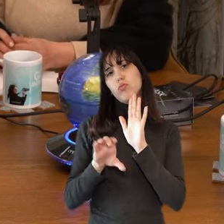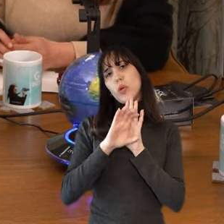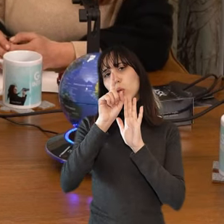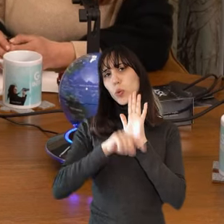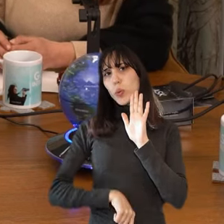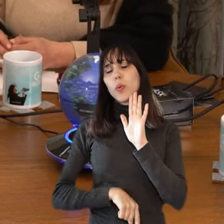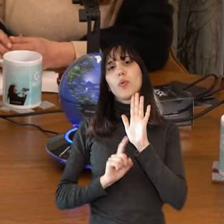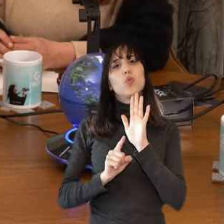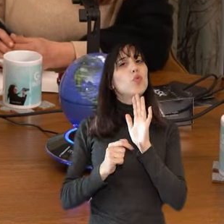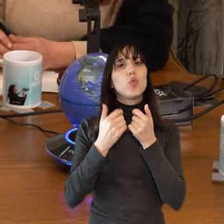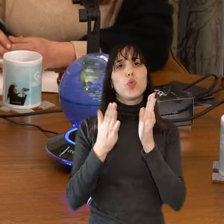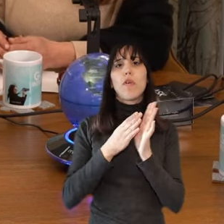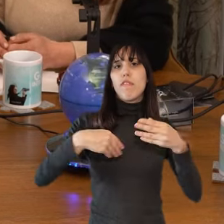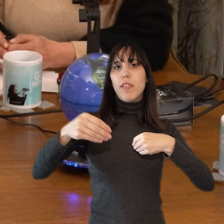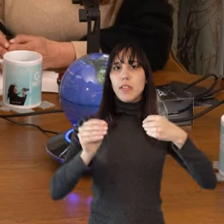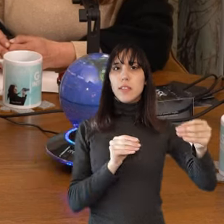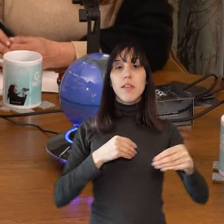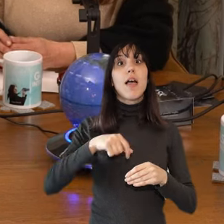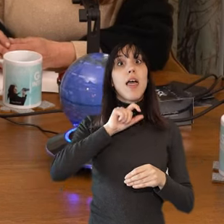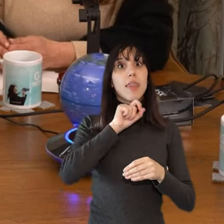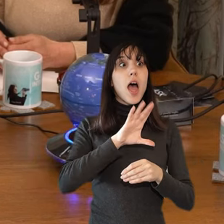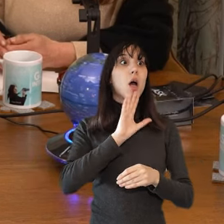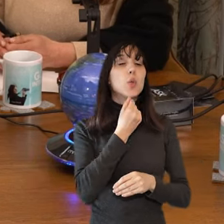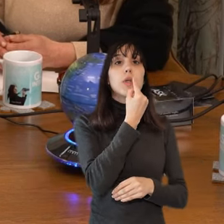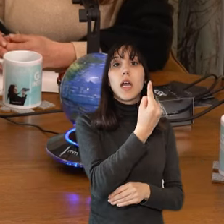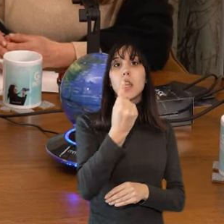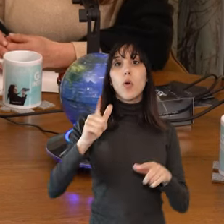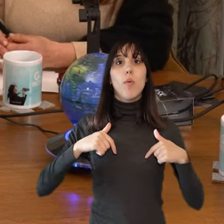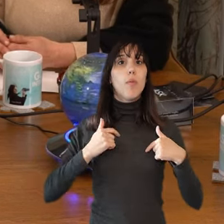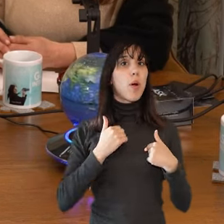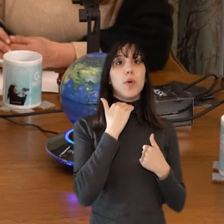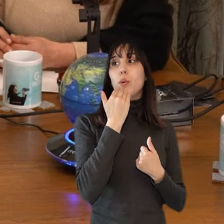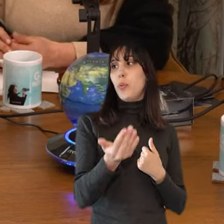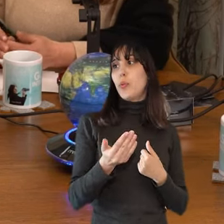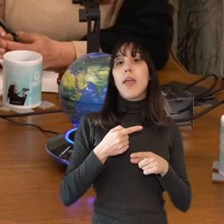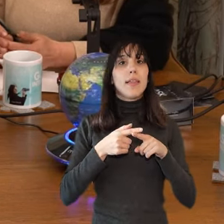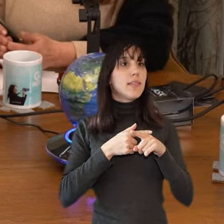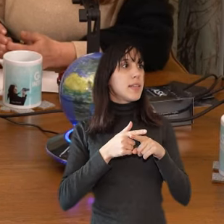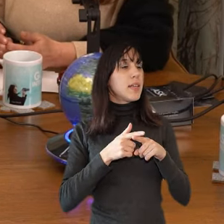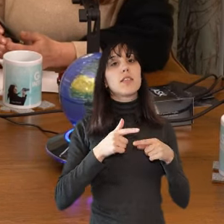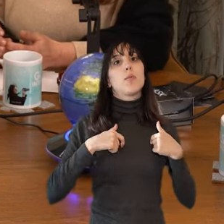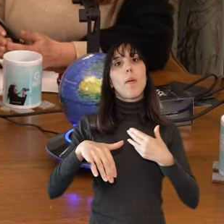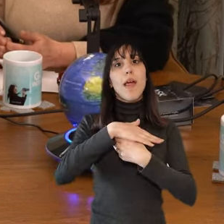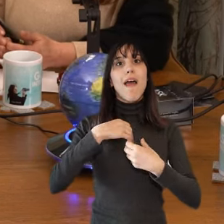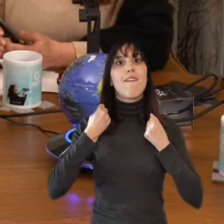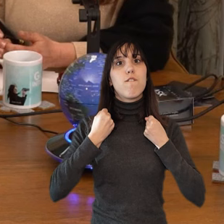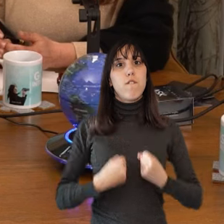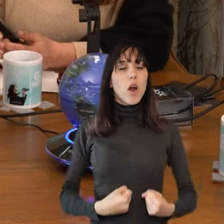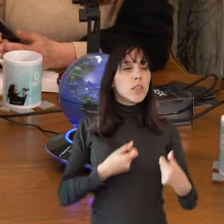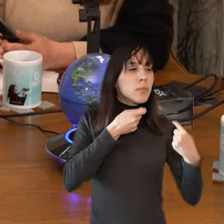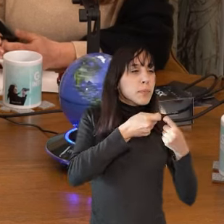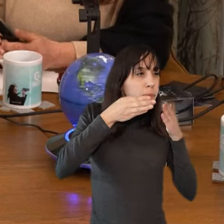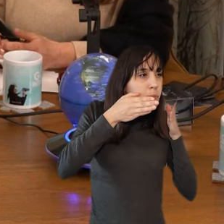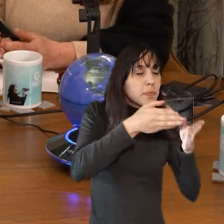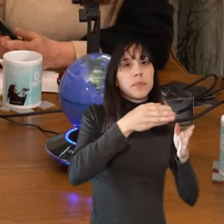currículo ser flexível dá a possibilidade de cada aluno seguir os seus talentos aquilo que que são as suas Áreas fortes não é aquele que são